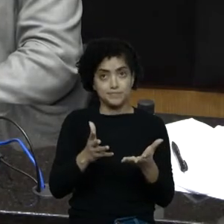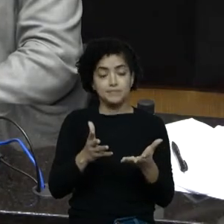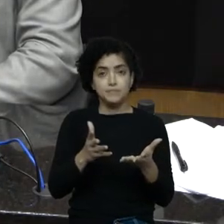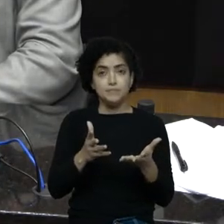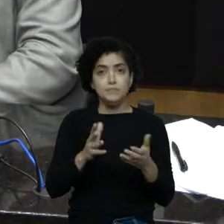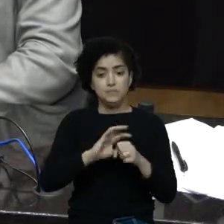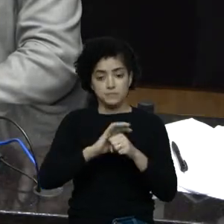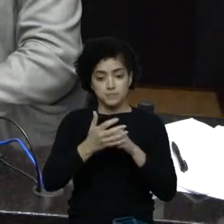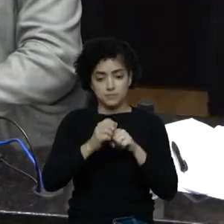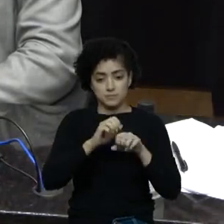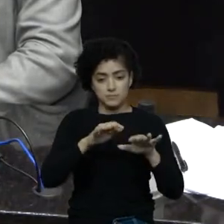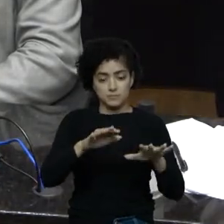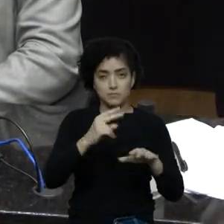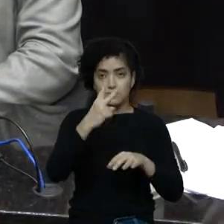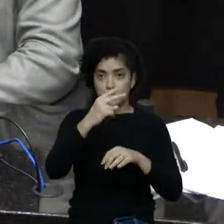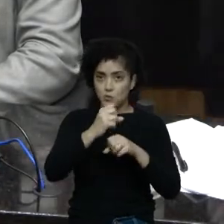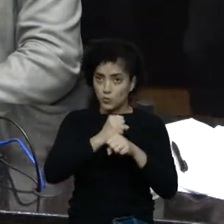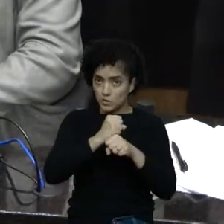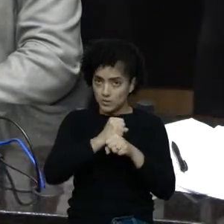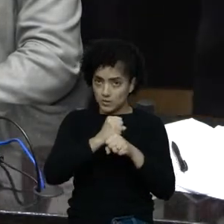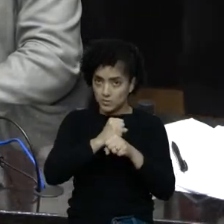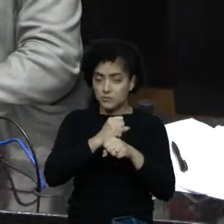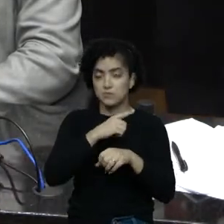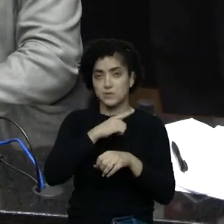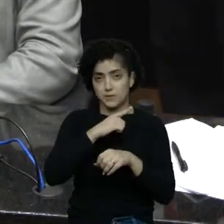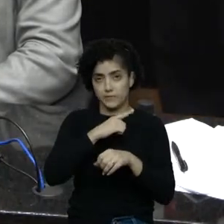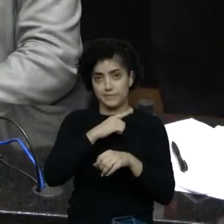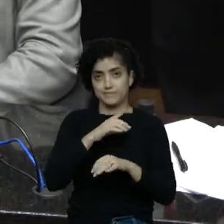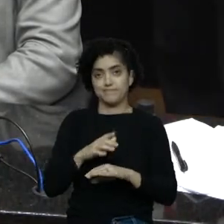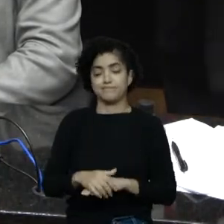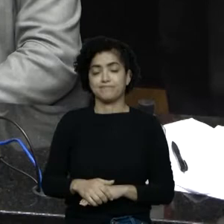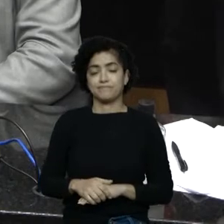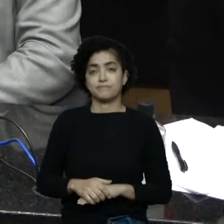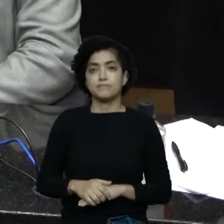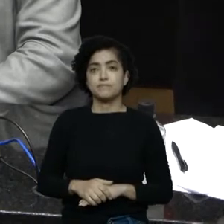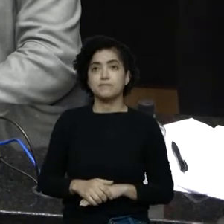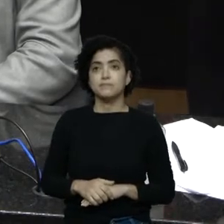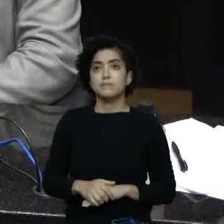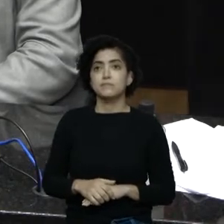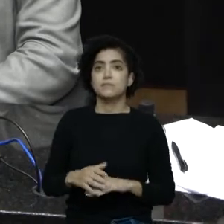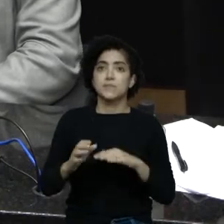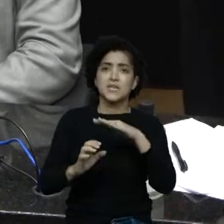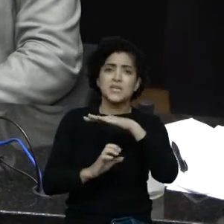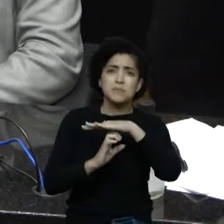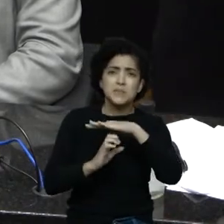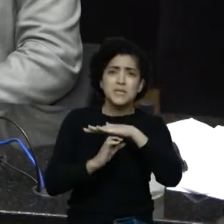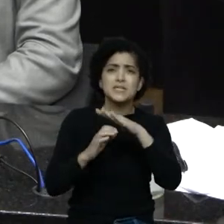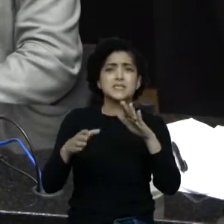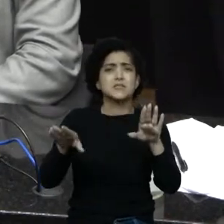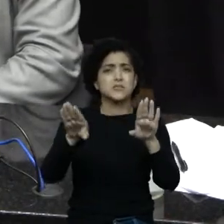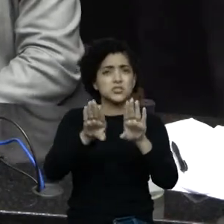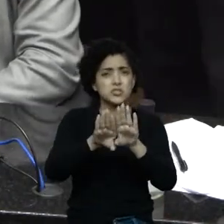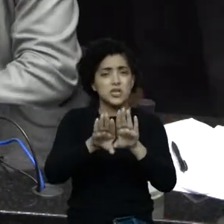pandemia de 2 anos há várias empresas fecharam